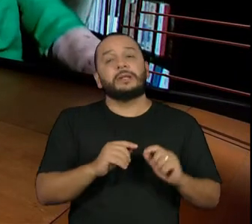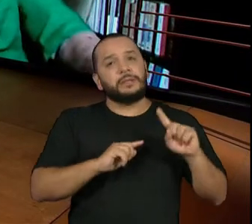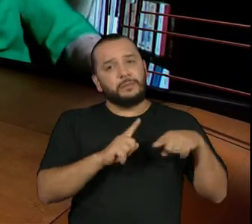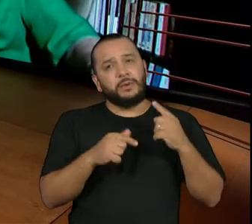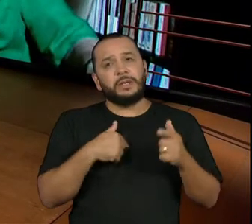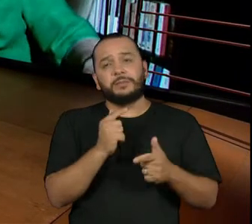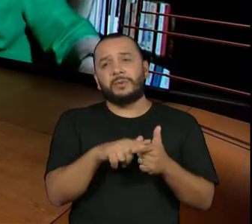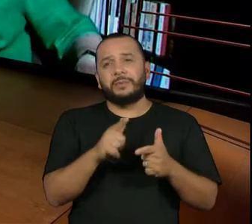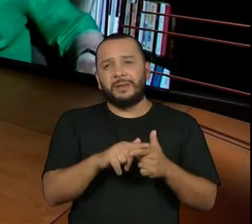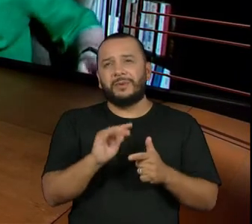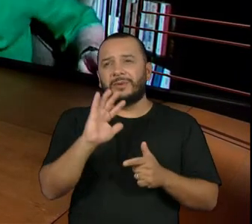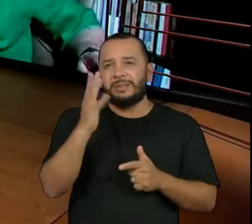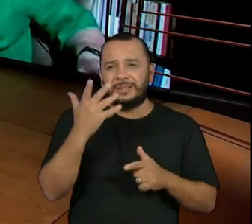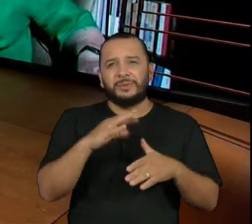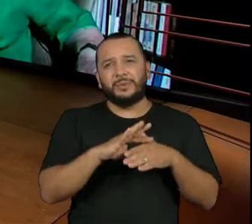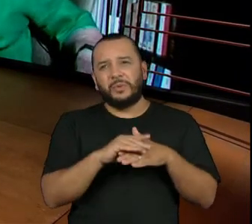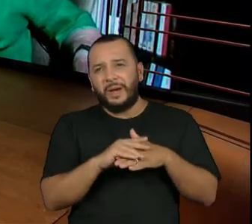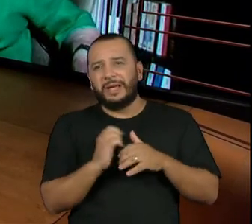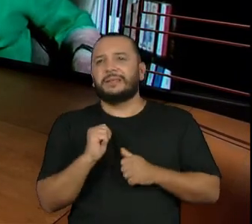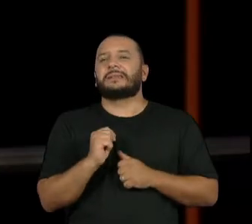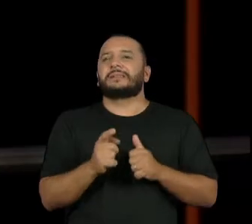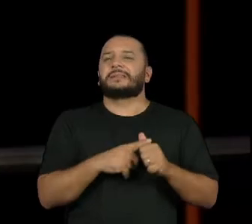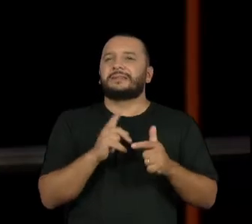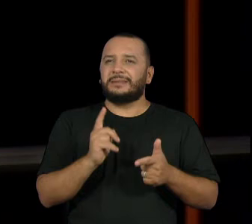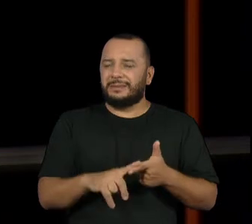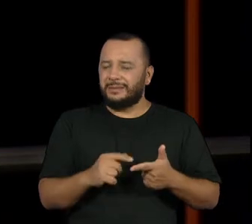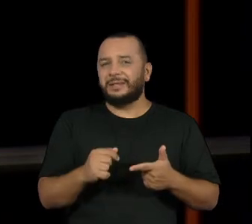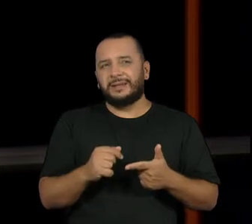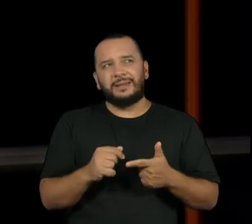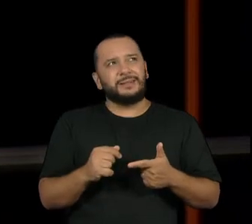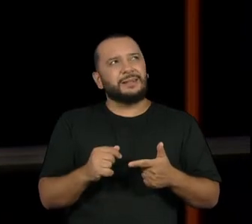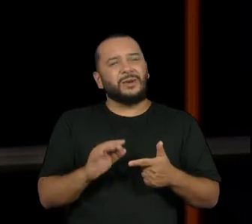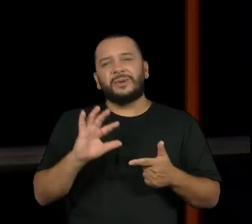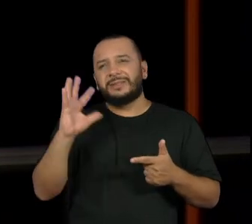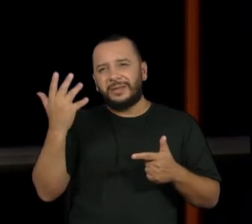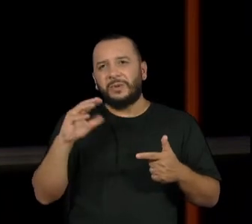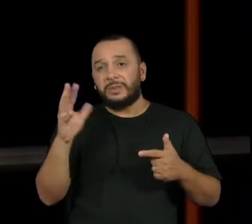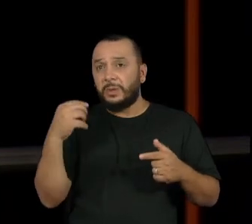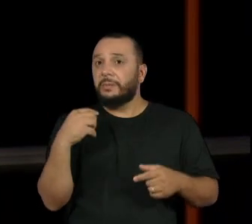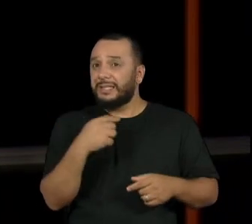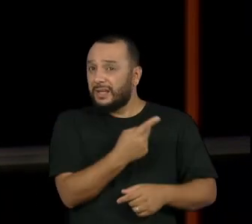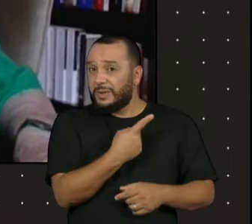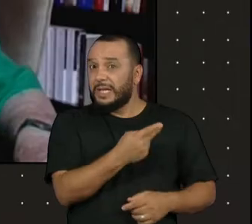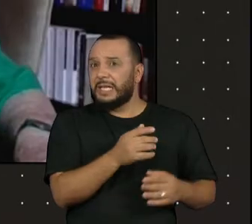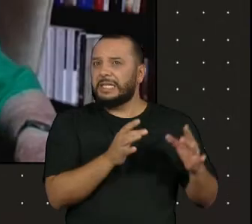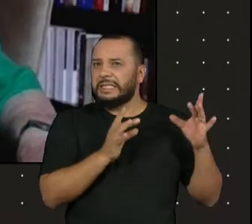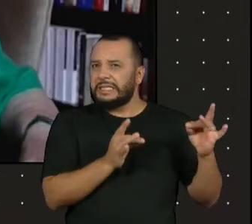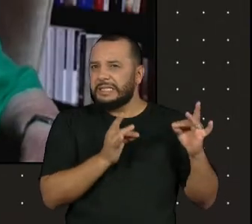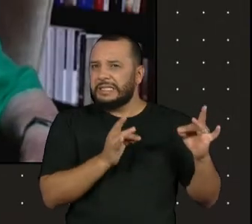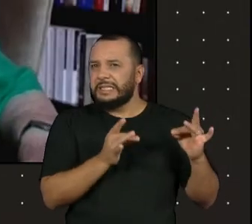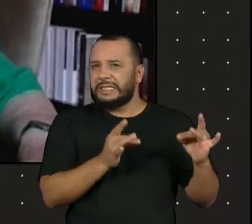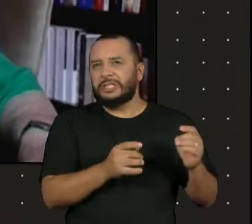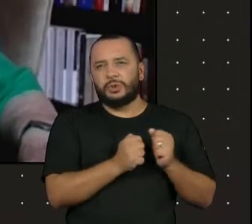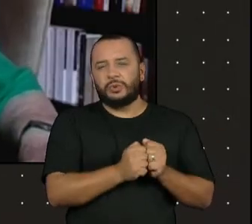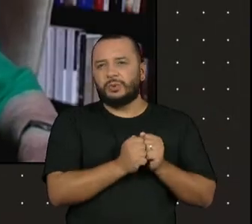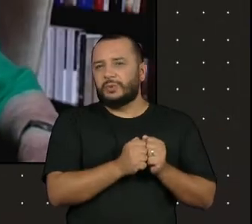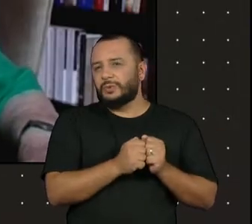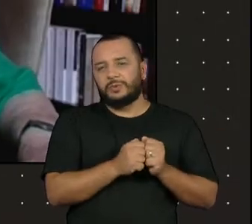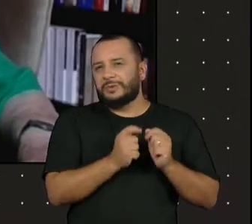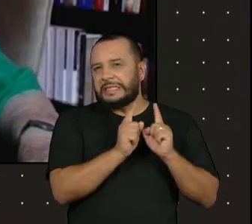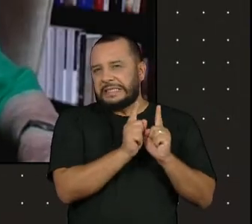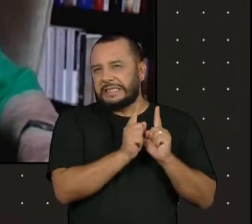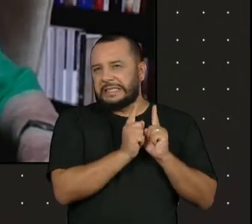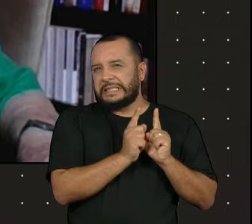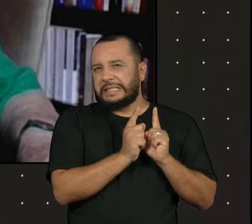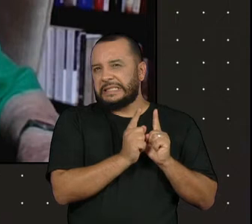que aconteceram nas nossas vidas, a gente ficou muito junto. Aí a gente ficou assim inseparável